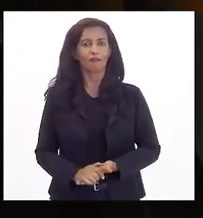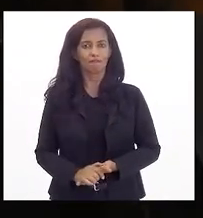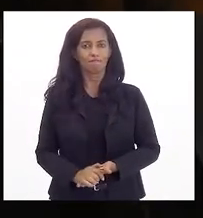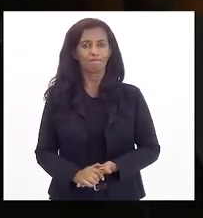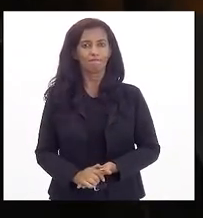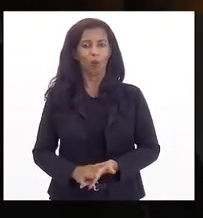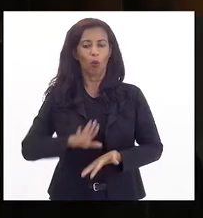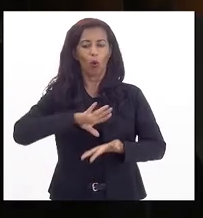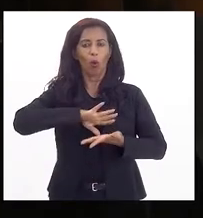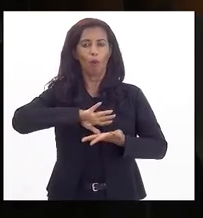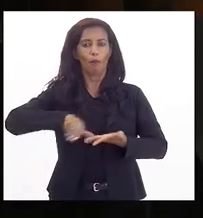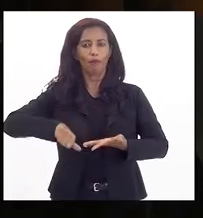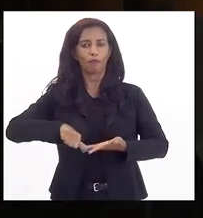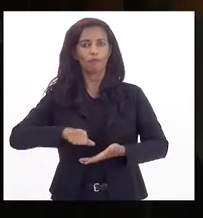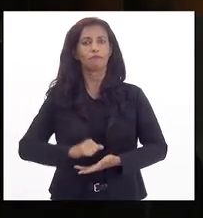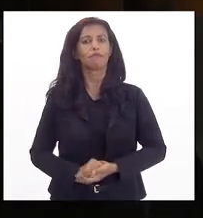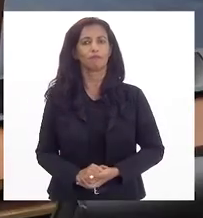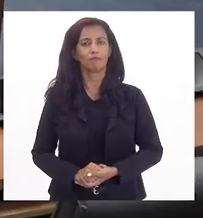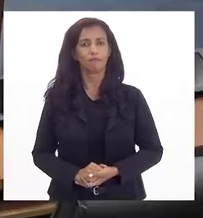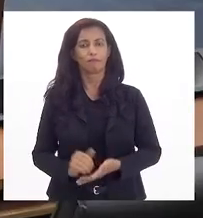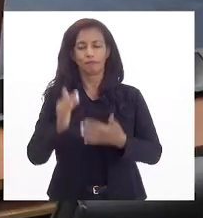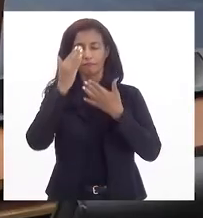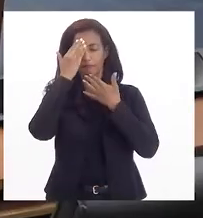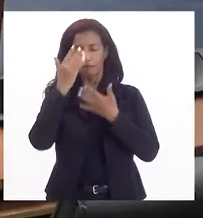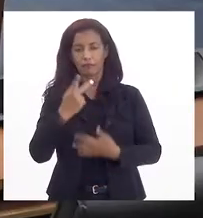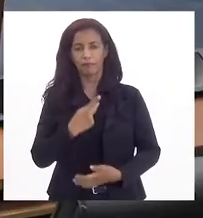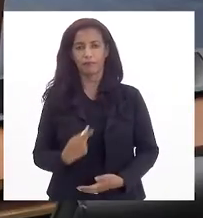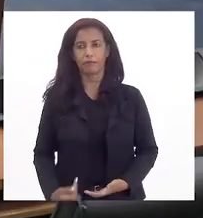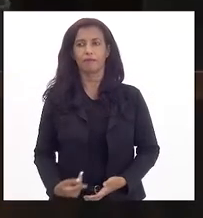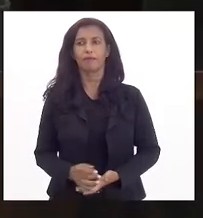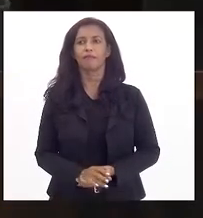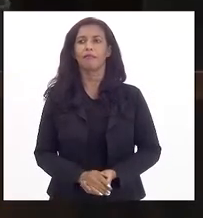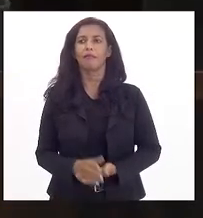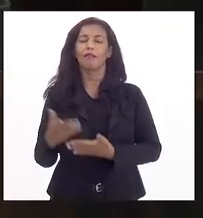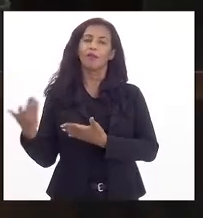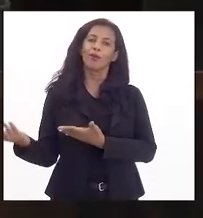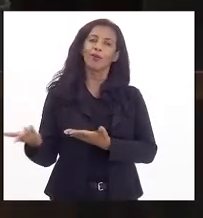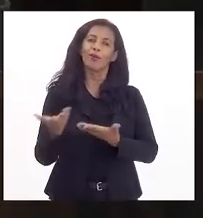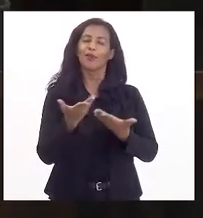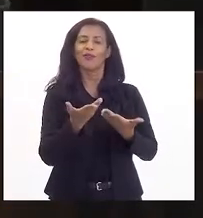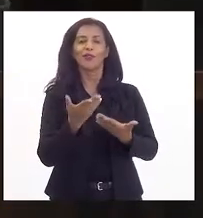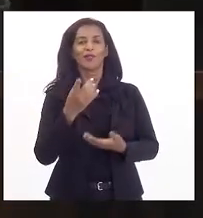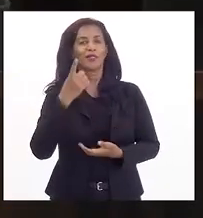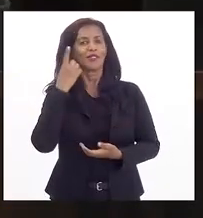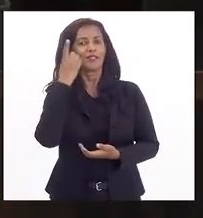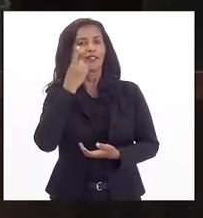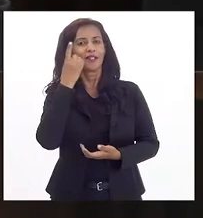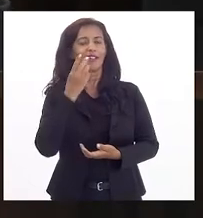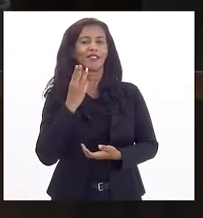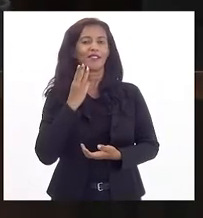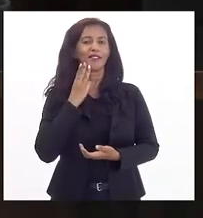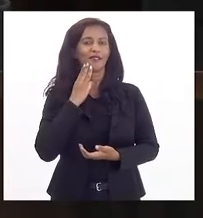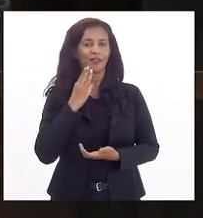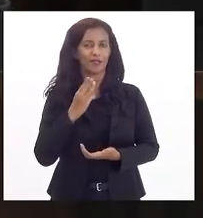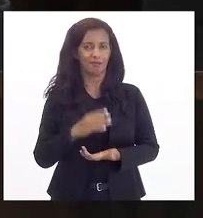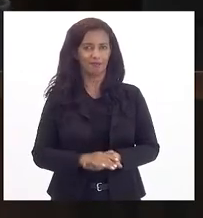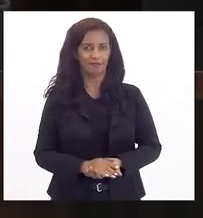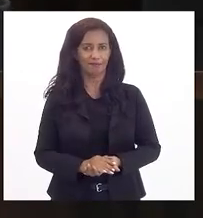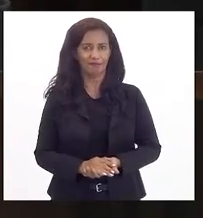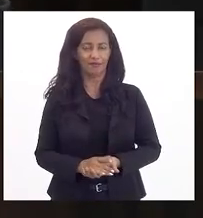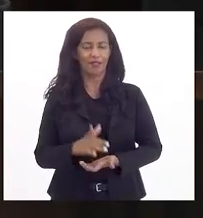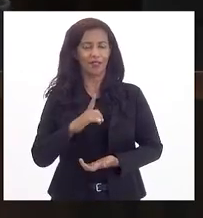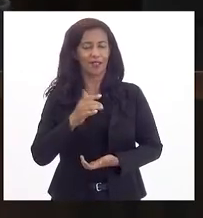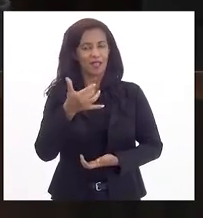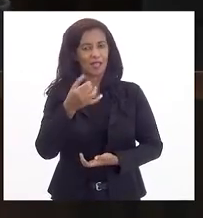violentamente lesados. Muito obrigado, senhora presidente. Próximo orador inscrito é o nobre deputado Valdeque Carneiro. Vossa